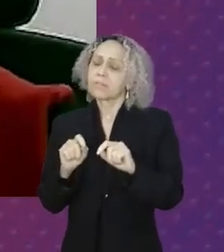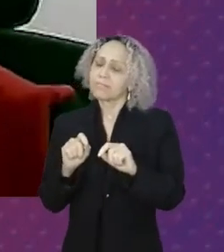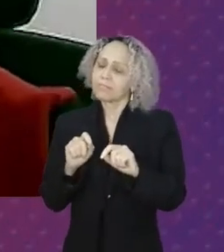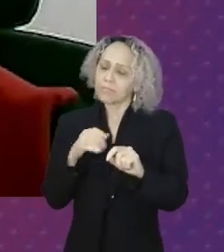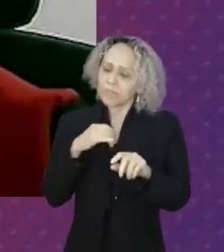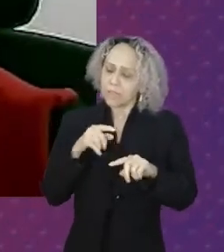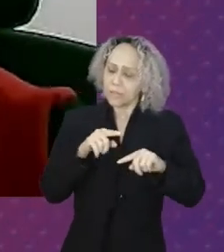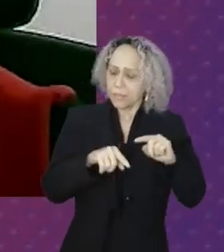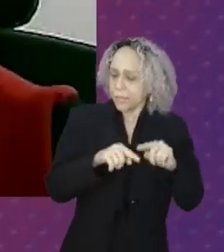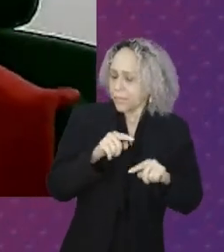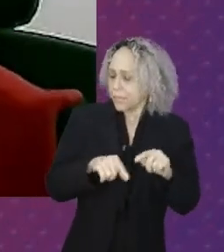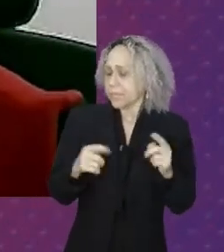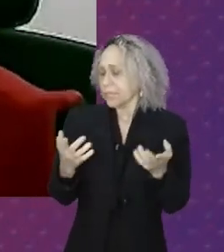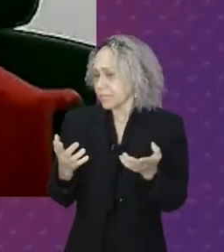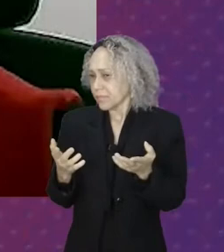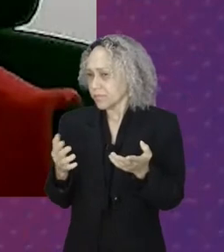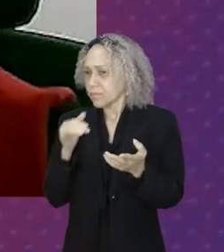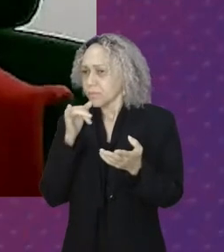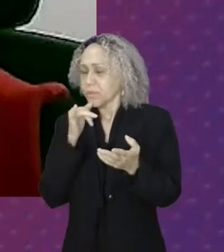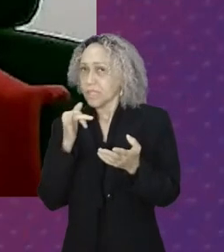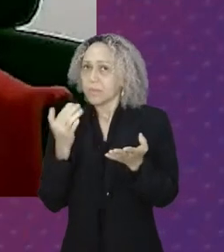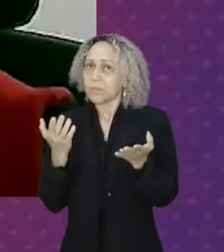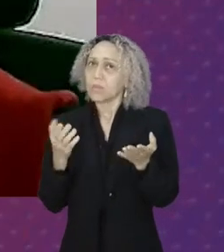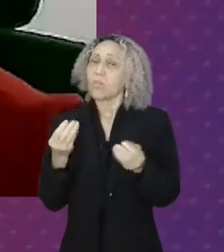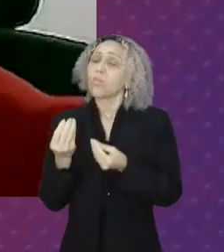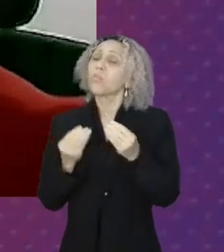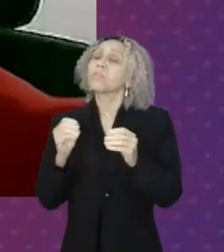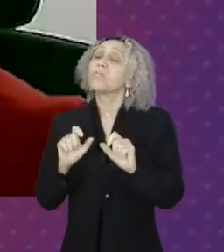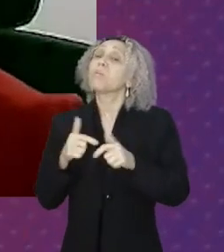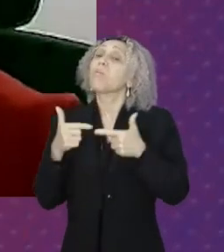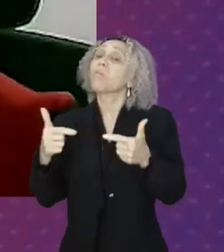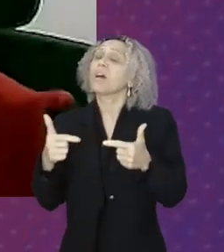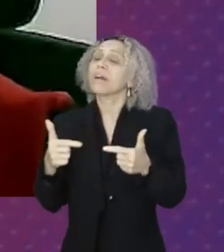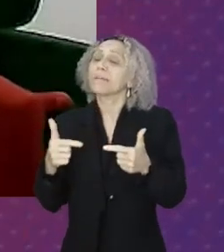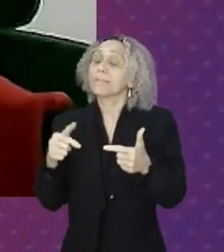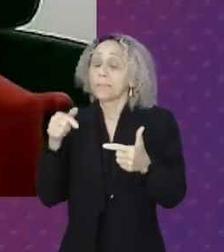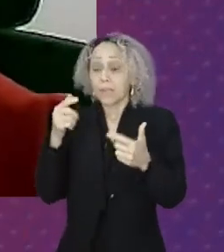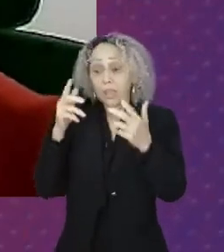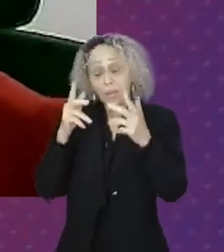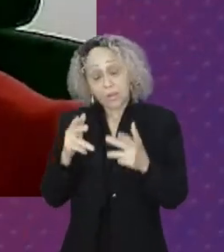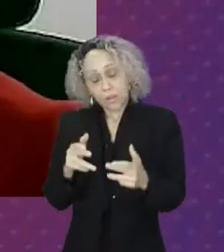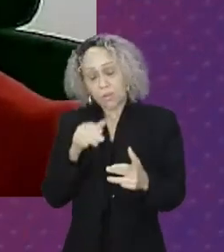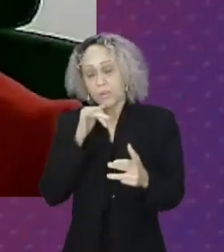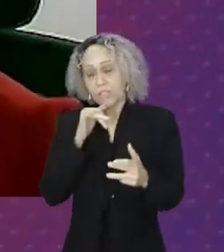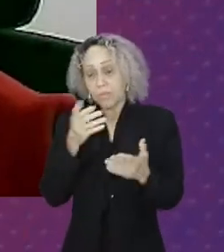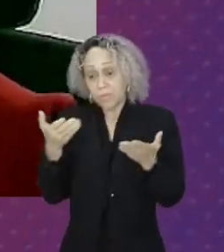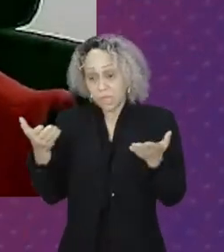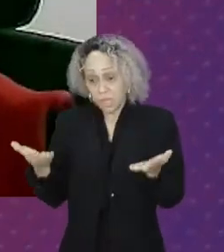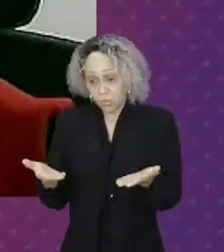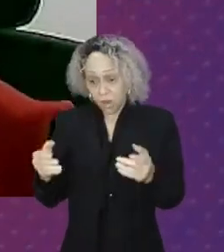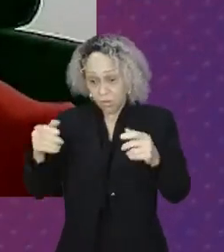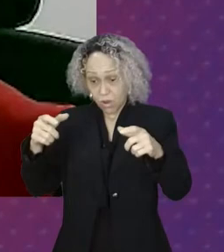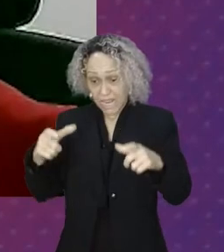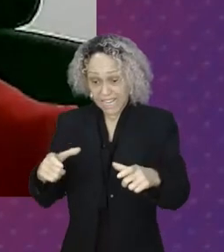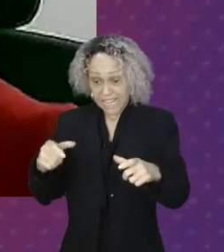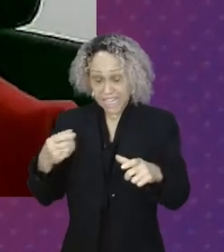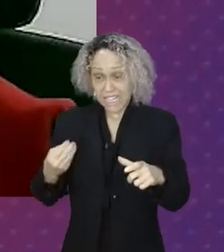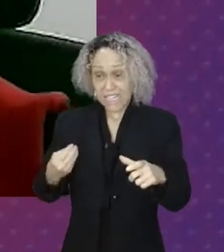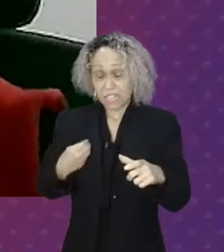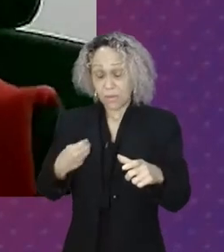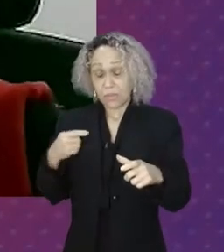estamos nesse momento, com aulas como essa, com espaços como esse, com muito estudo e